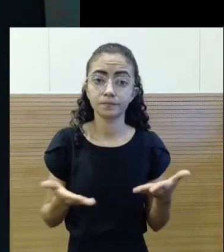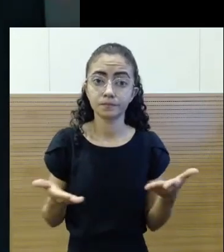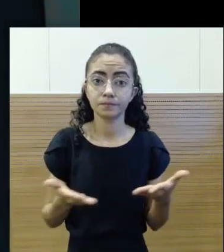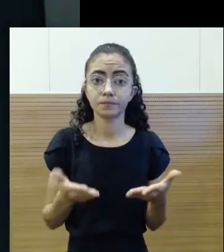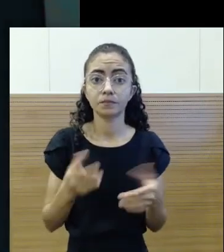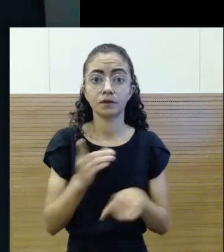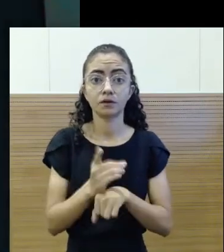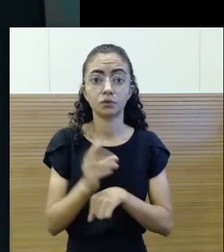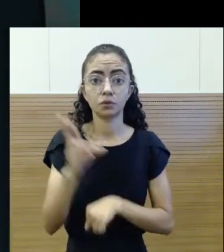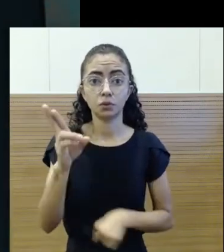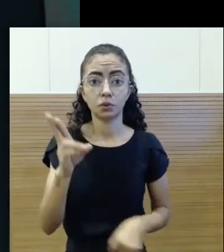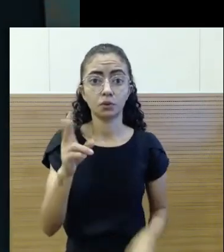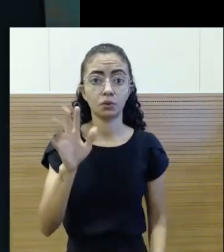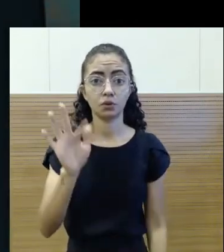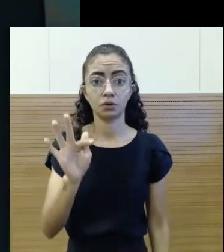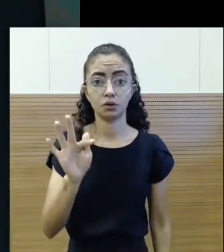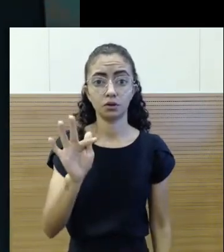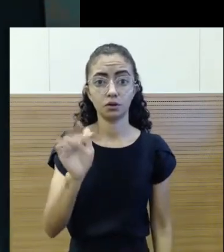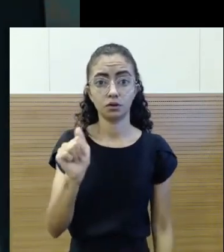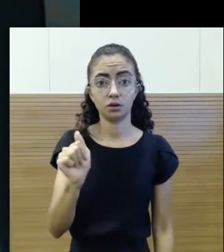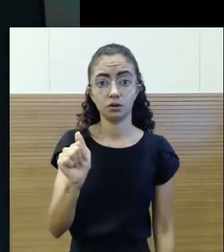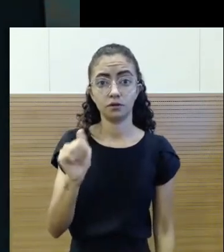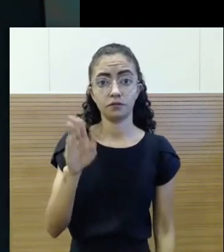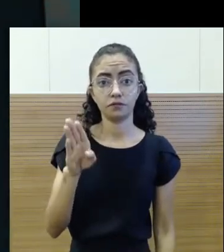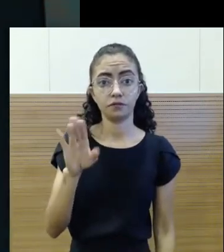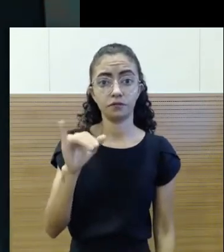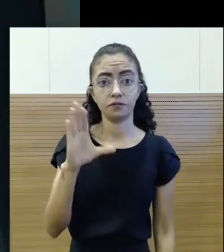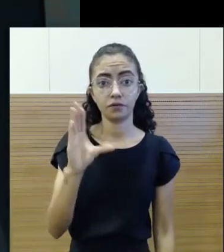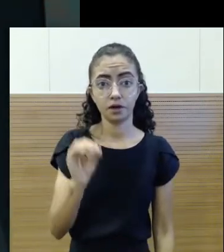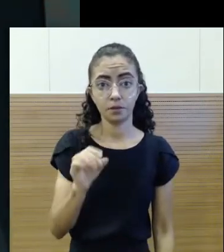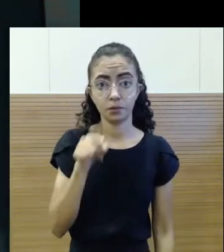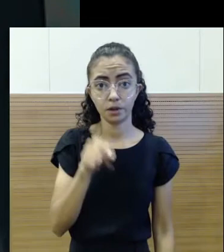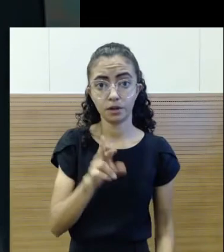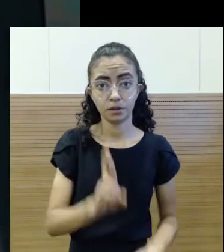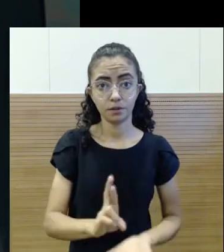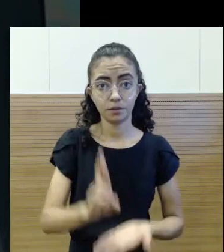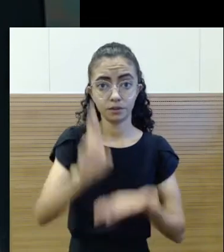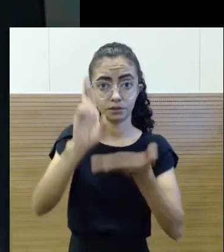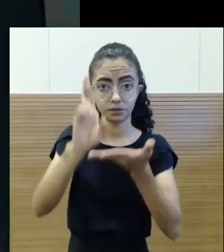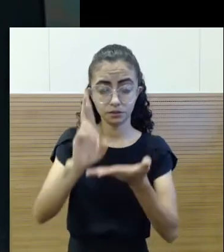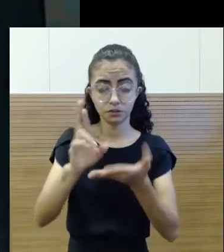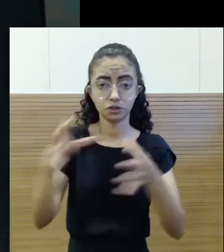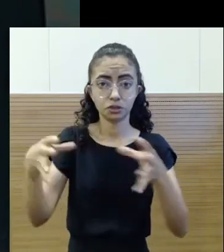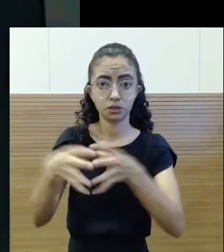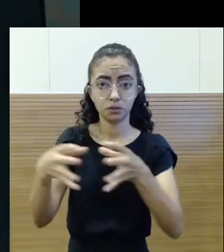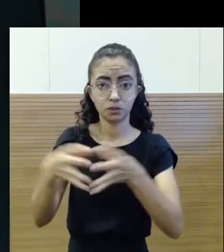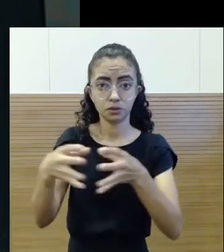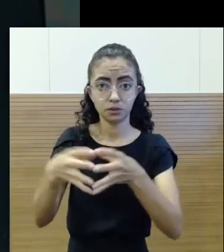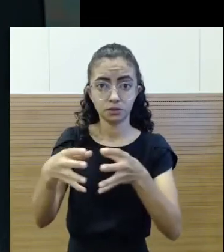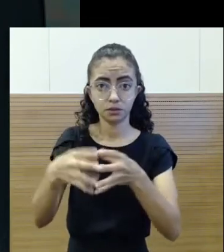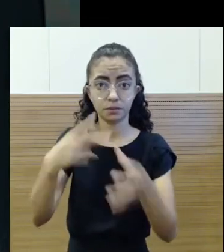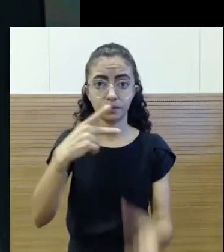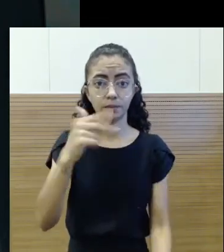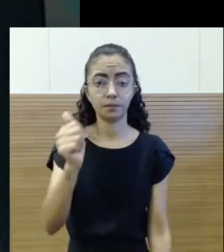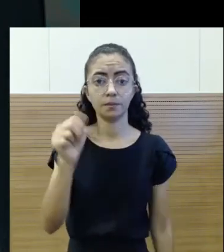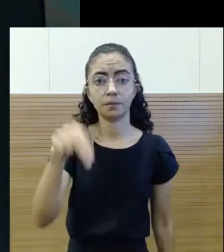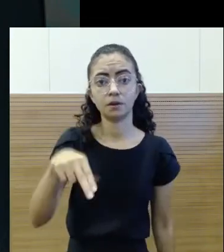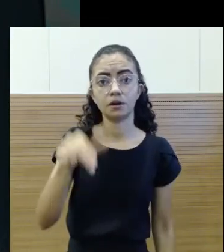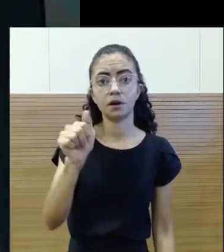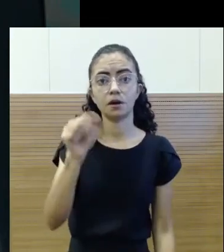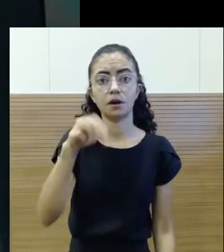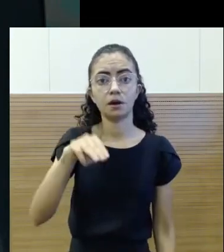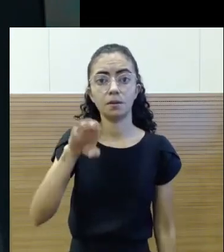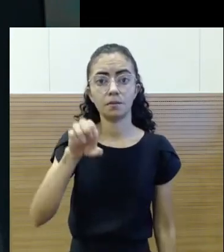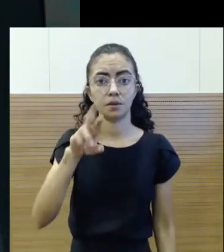ao doutor Fábio Gomes. Ele é representante da Organização Pan-Americana de Saúde. Ele vai estar transcorrendo